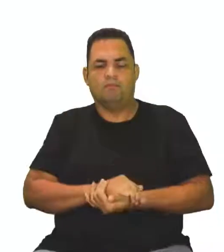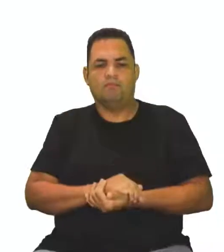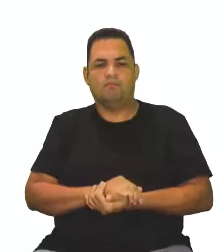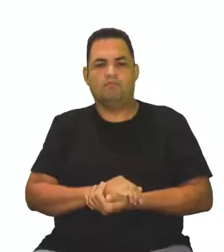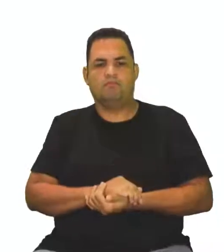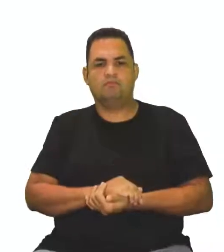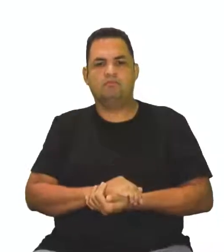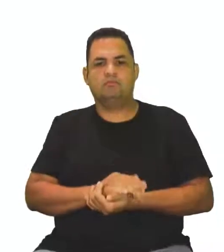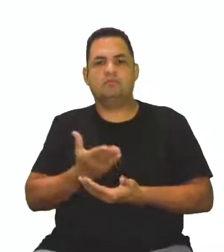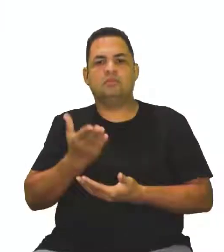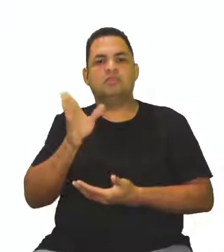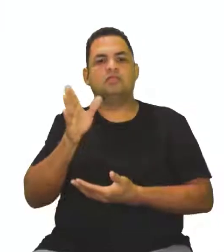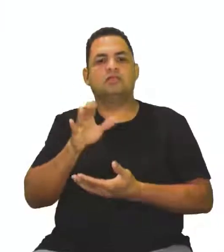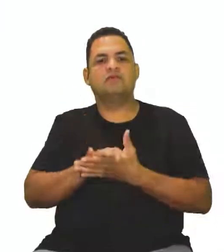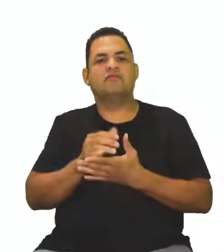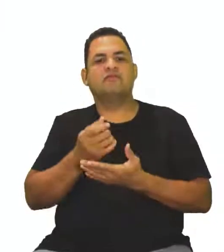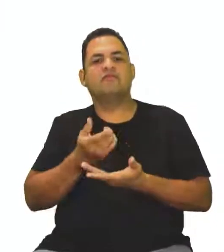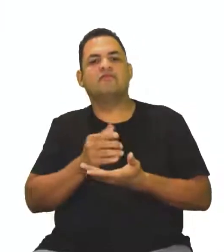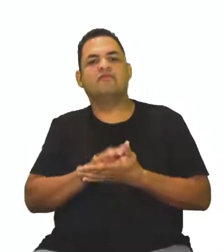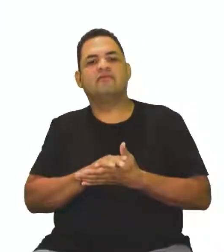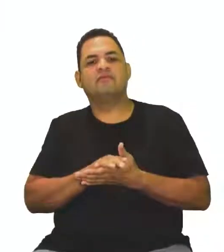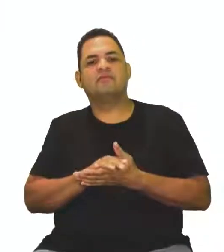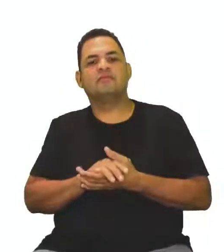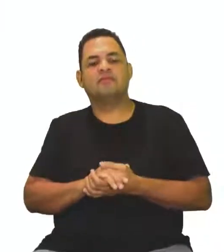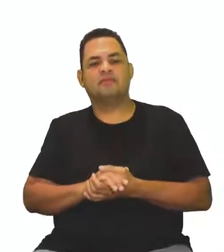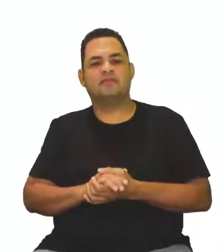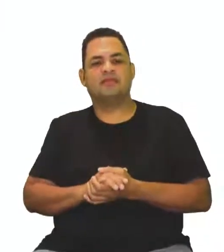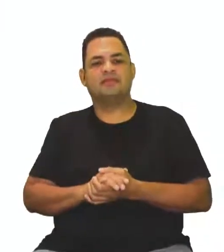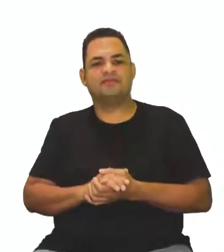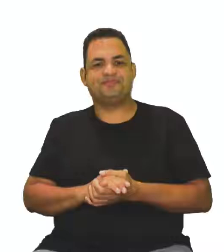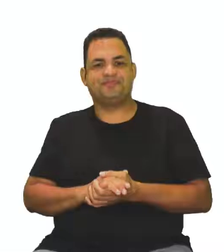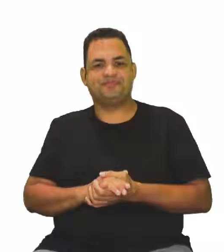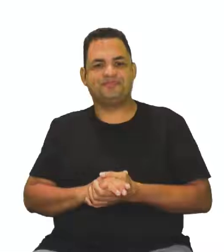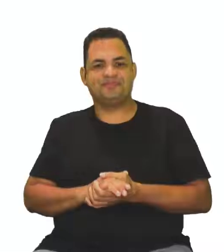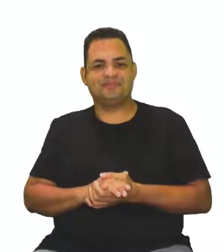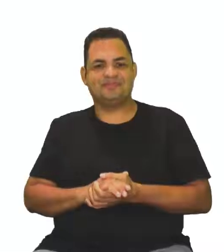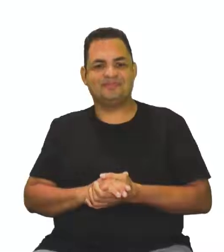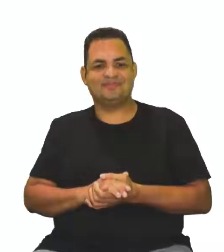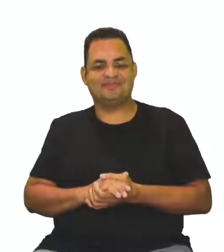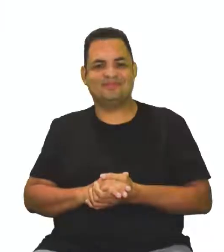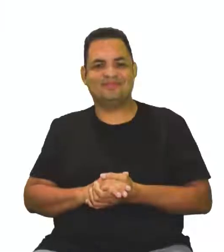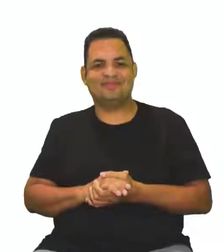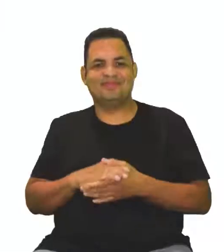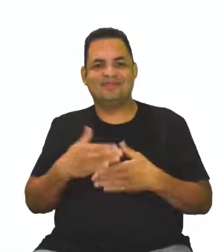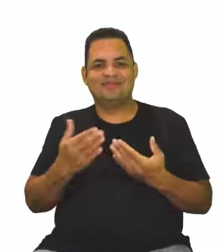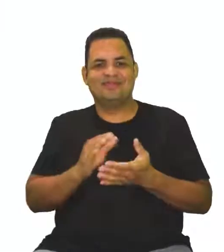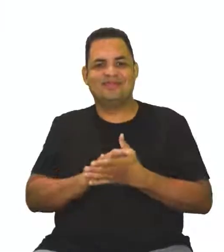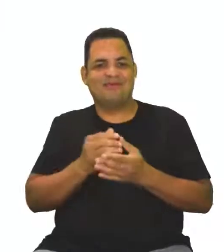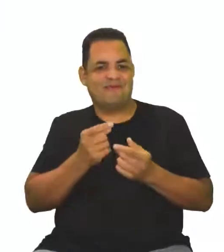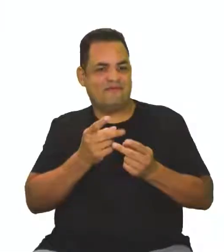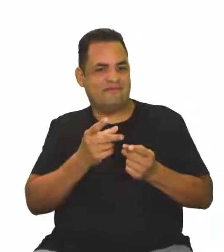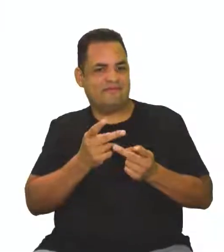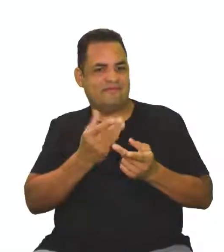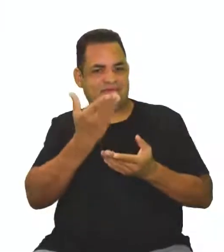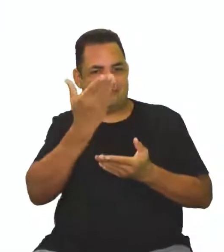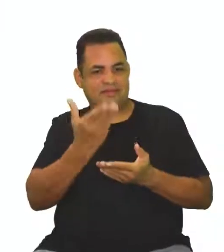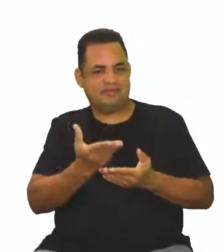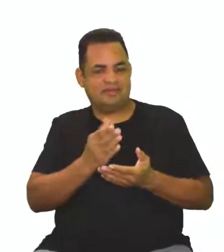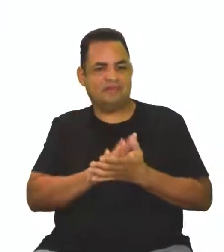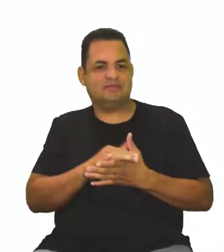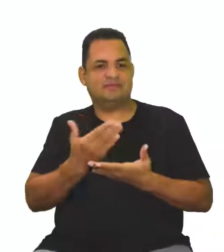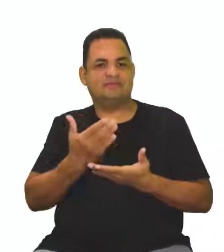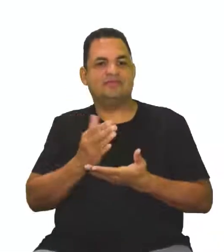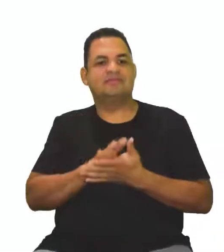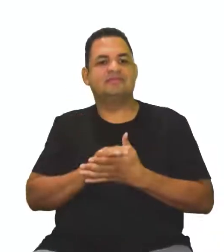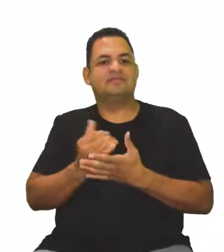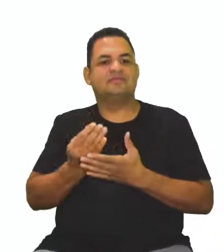num camelô da vida, ou como eu costumo dizer, Xing Ling, né? Onde vende aquelas peças importadas,